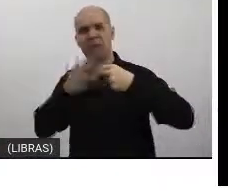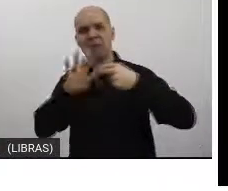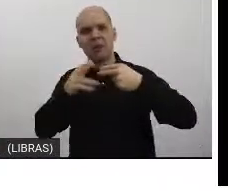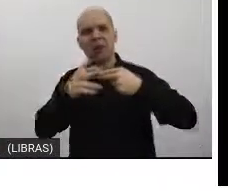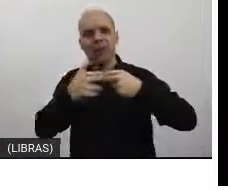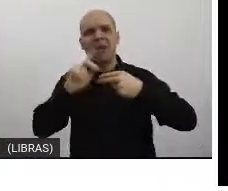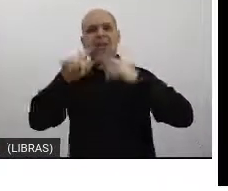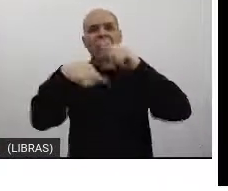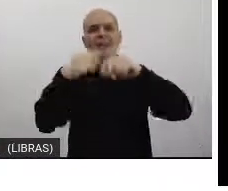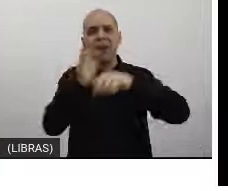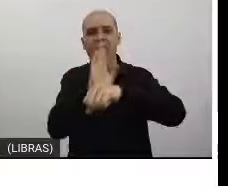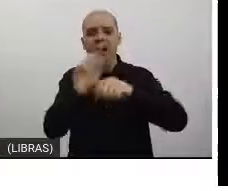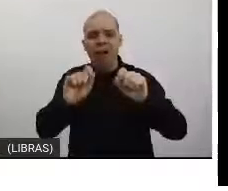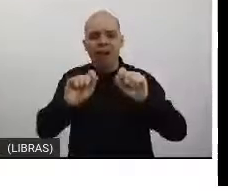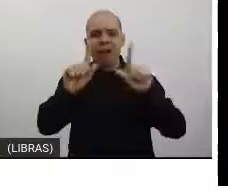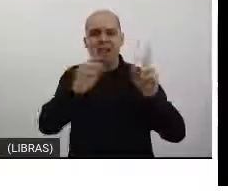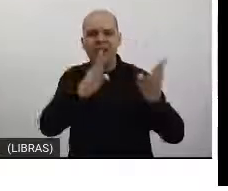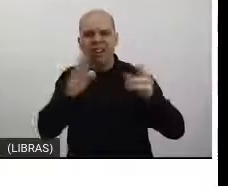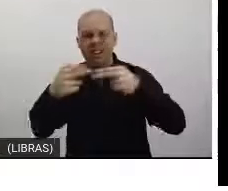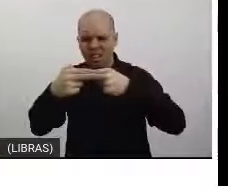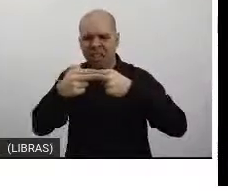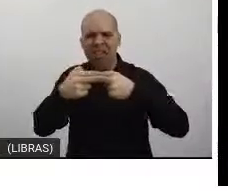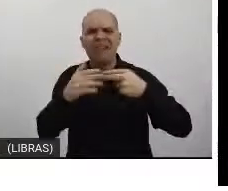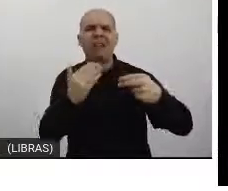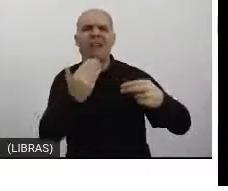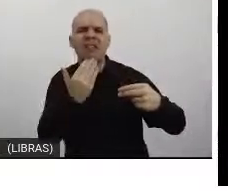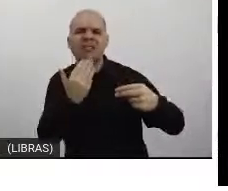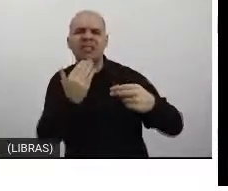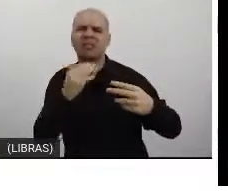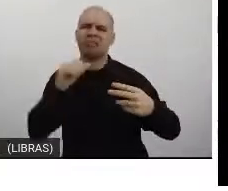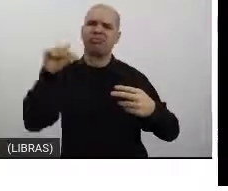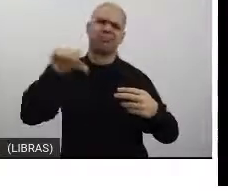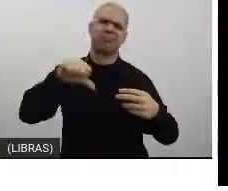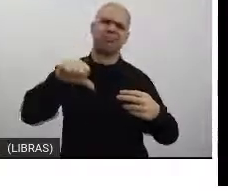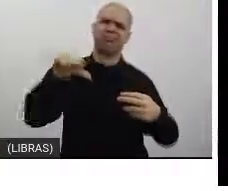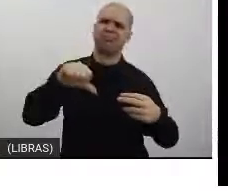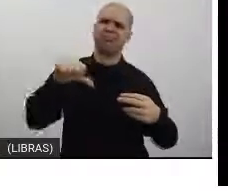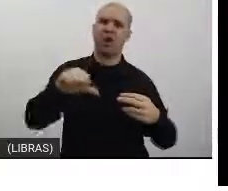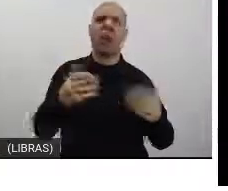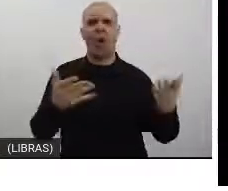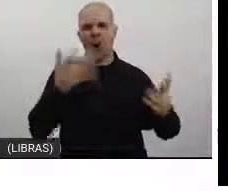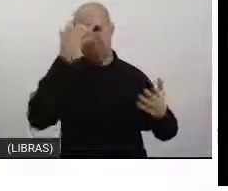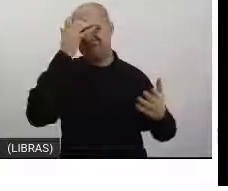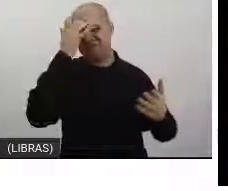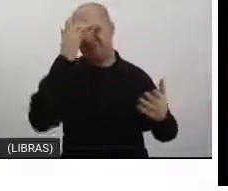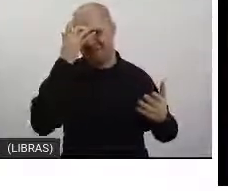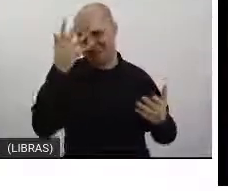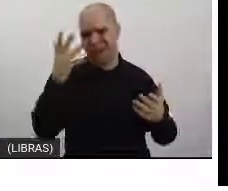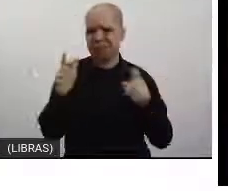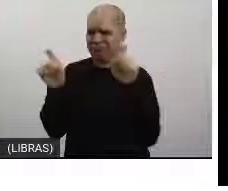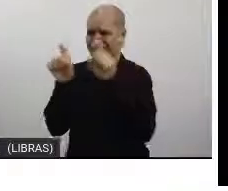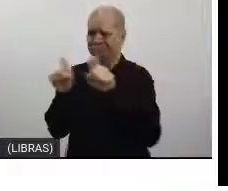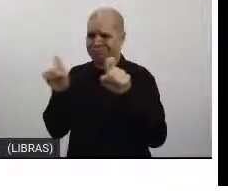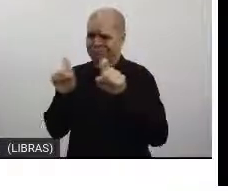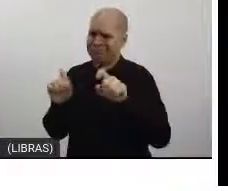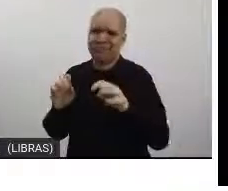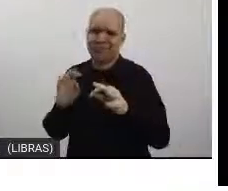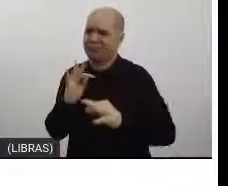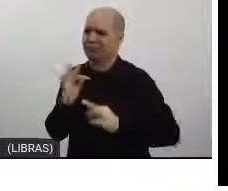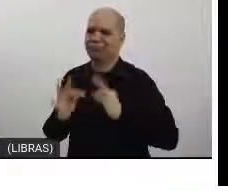Então, pela primeira vez, você podia fazer imagens compostas. Olha aqui. Tudo com a